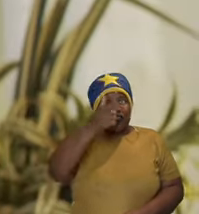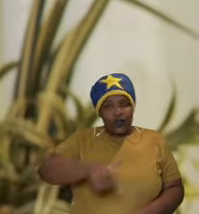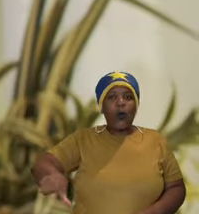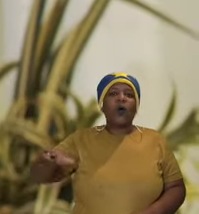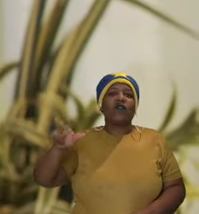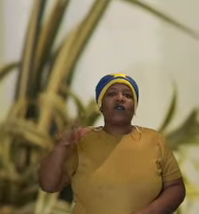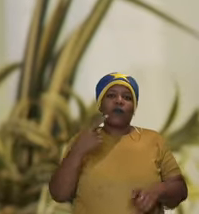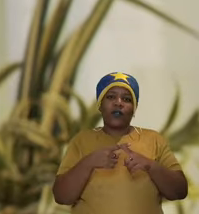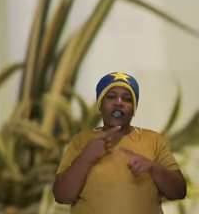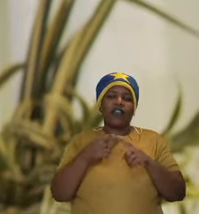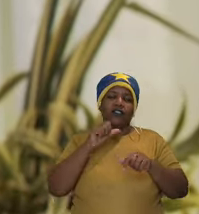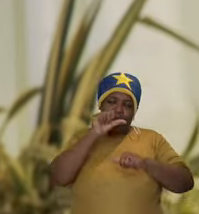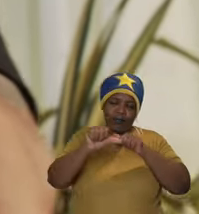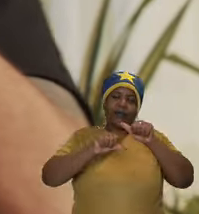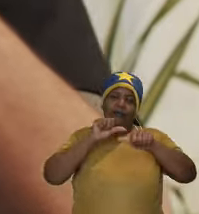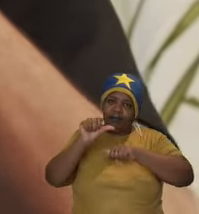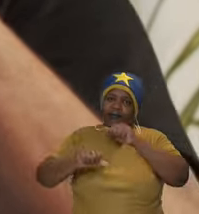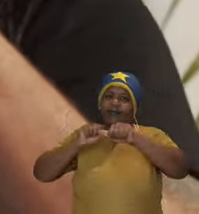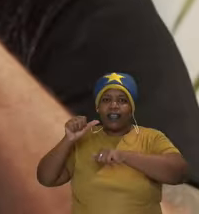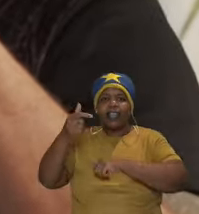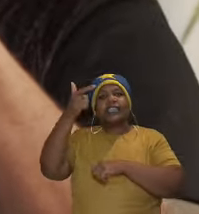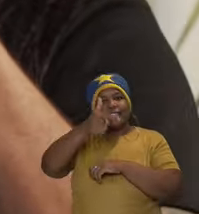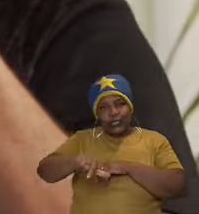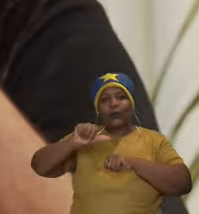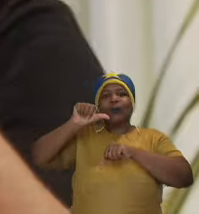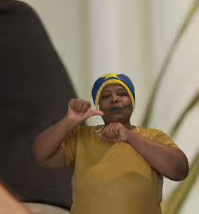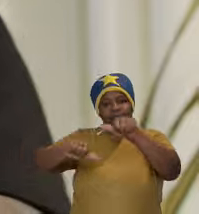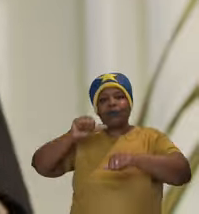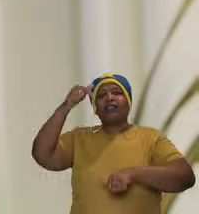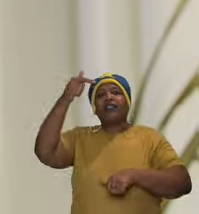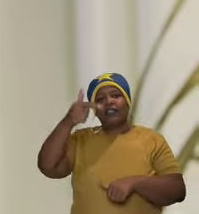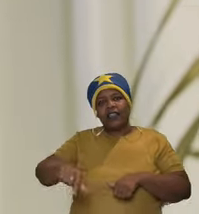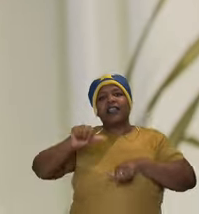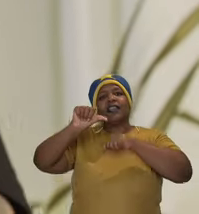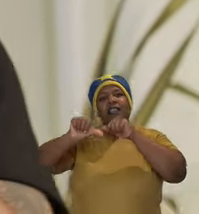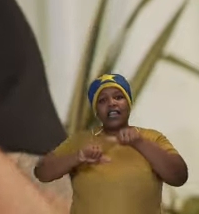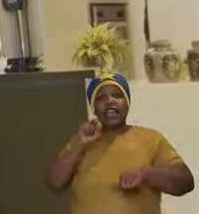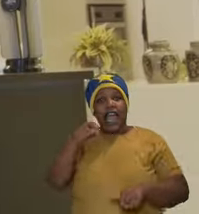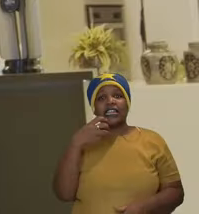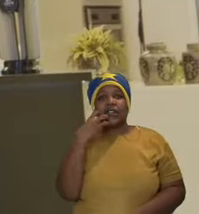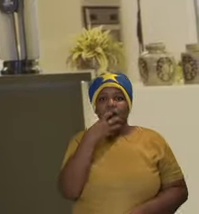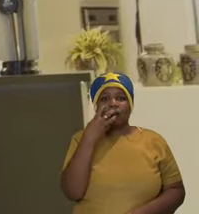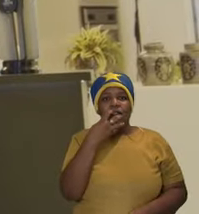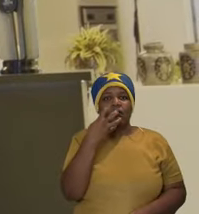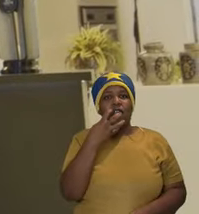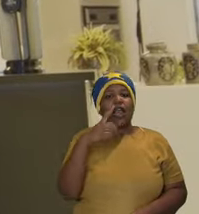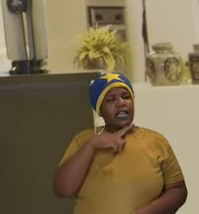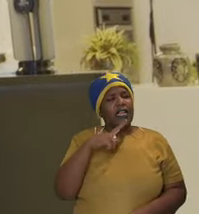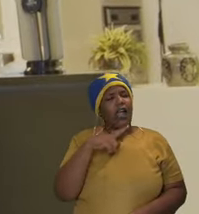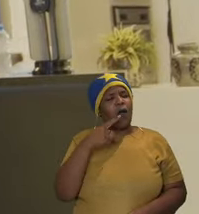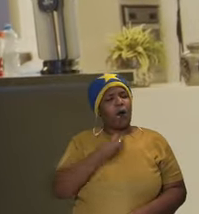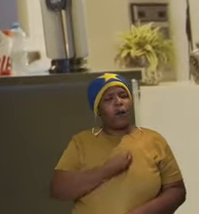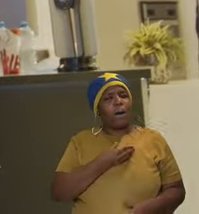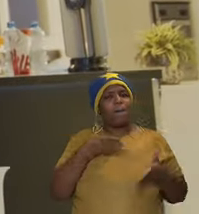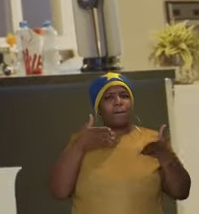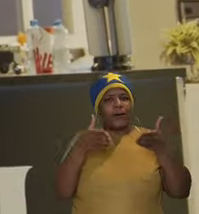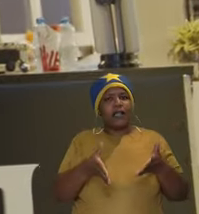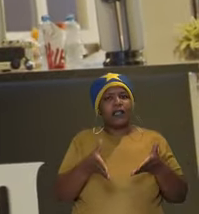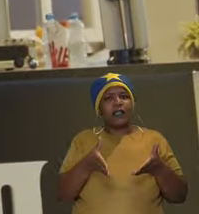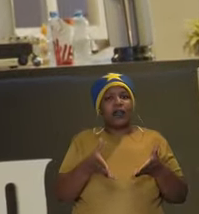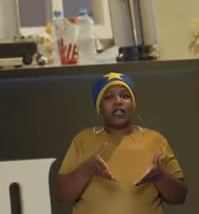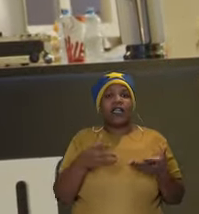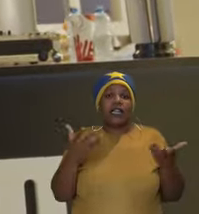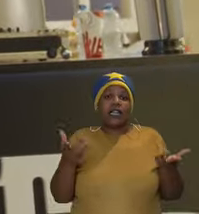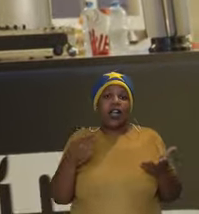mano? Sim. A gente veio se reinventando. A cada vez a gente vem se reinventando mais. Uhum. E essa música fez muito parte disso. Sim. E